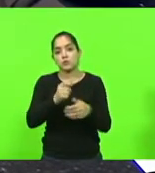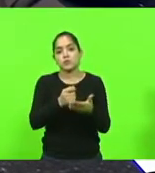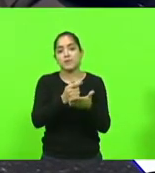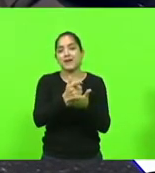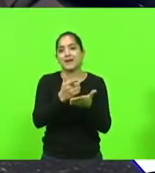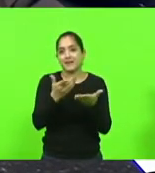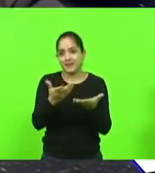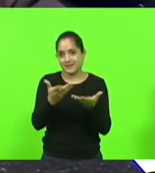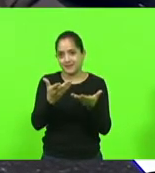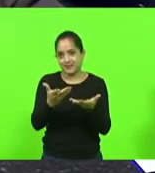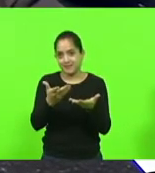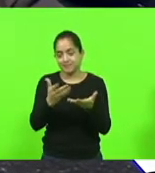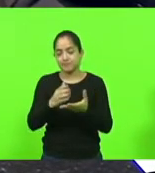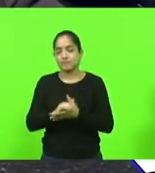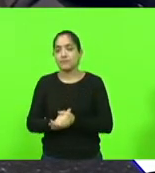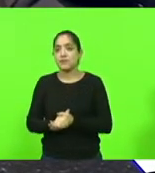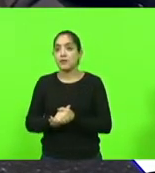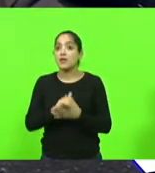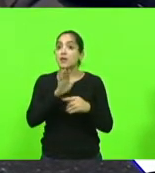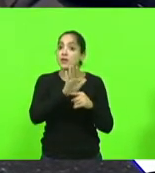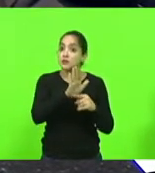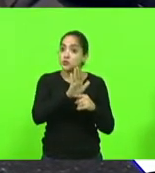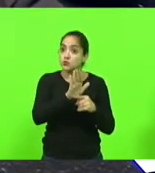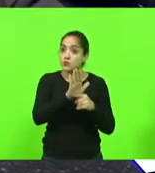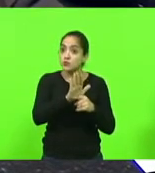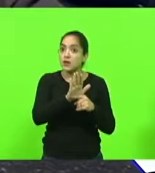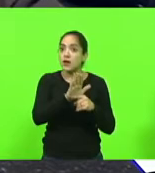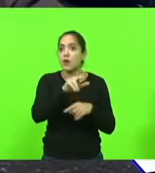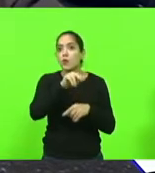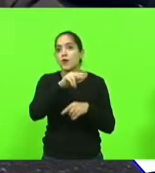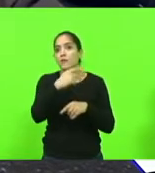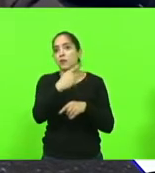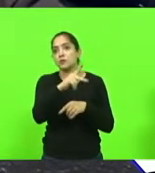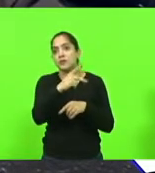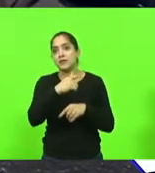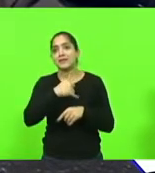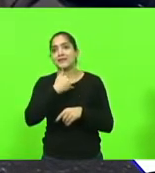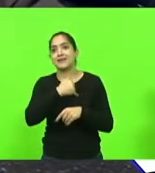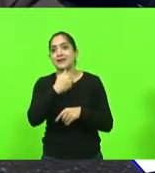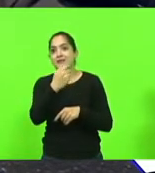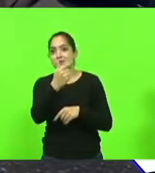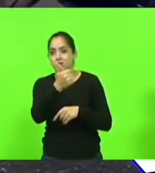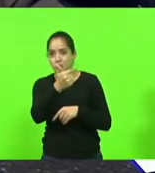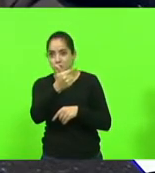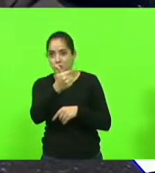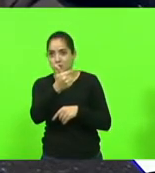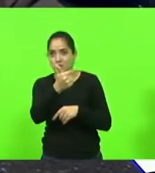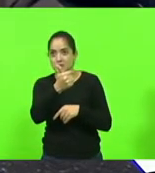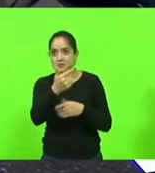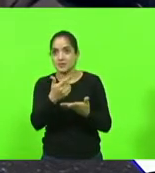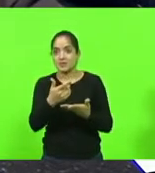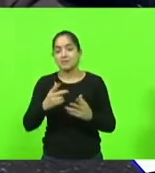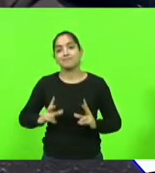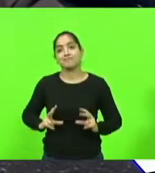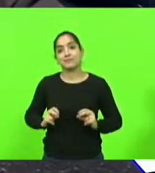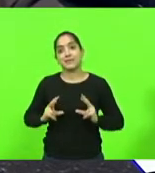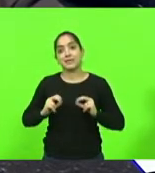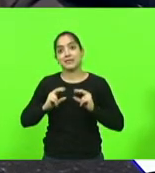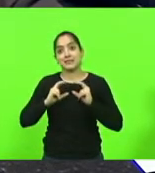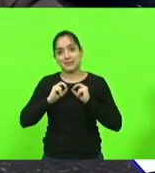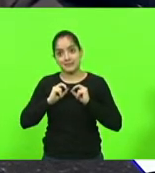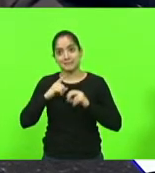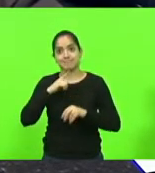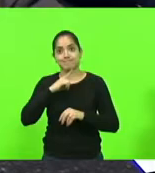jovem quer fazer e ajudar também o seu irmão mais novo, de 12 anos, que está acometido com um câncer, e o jovem